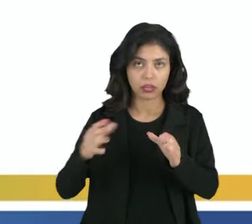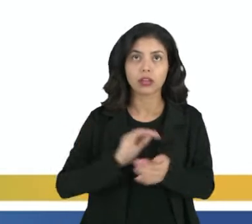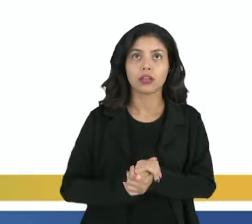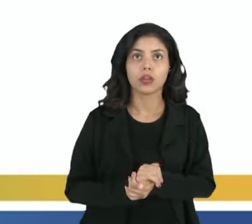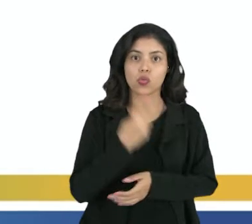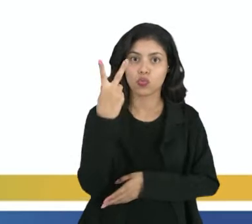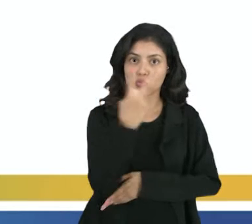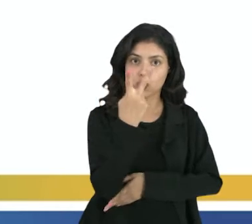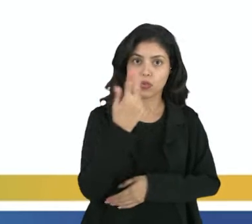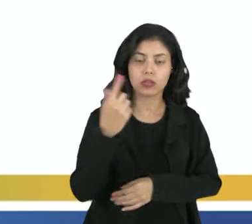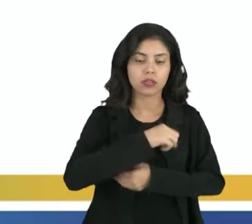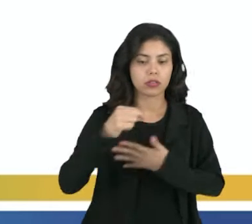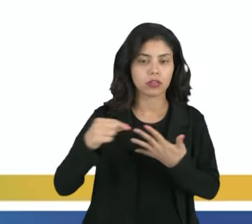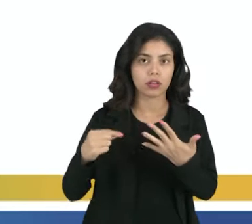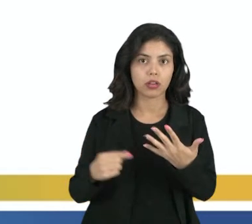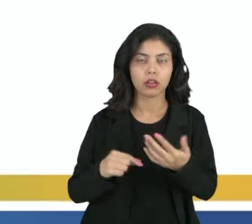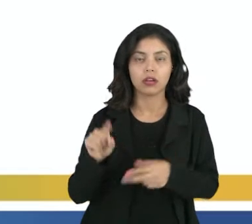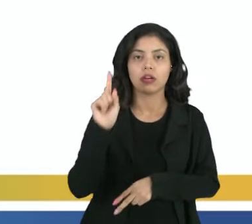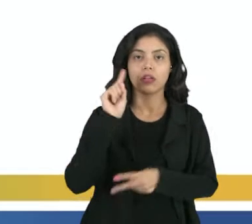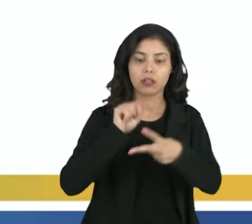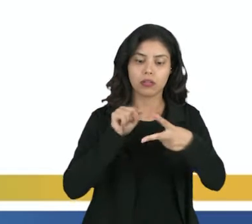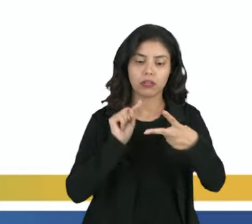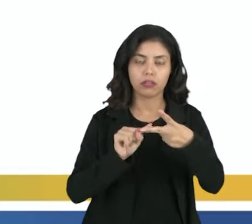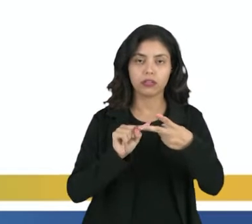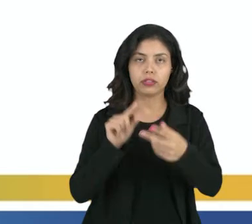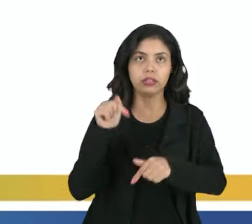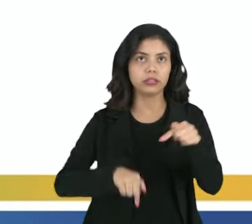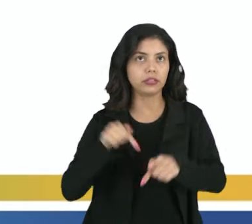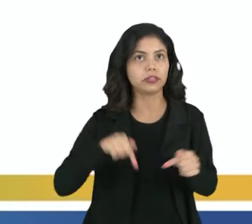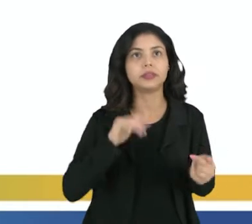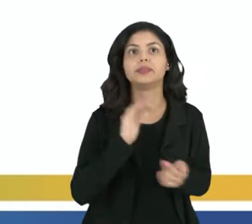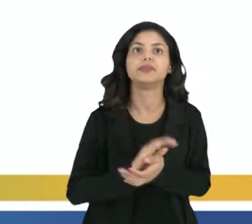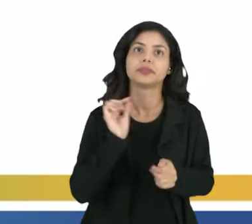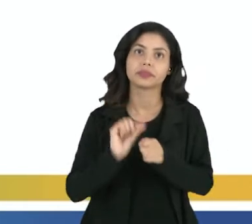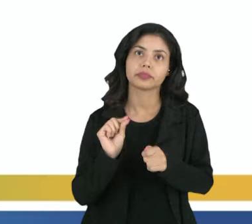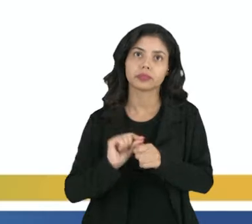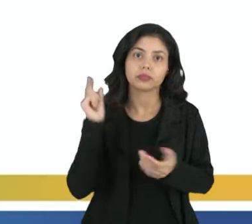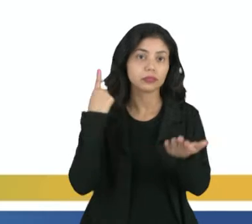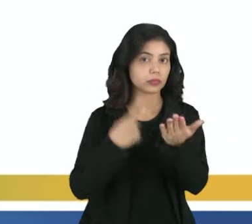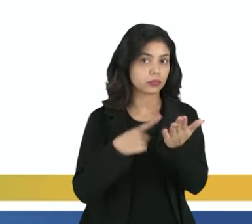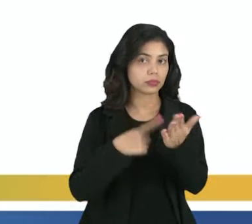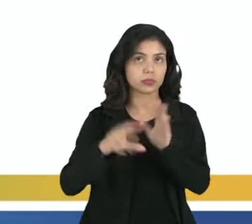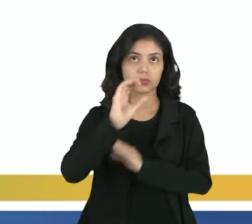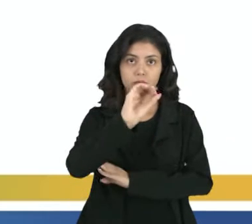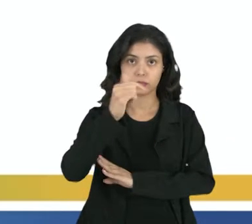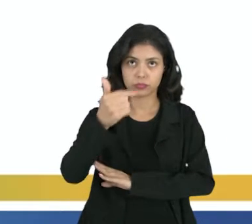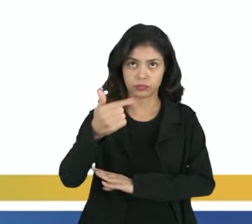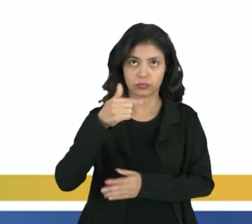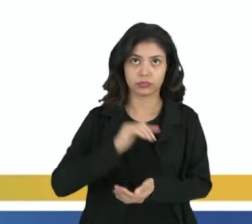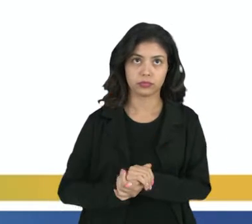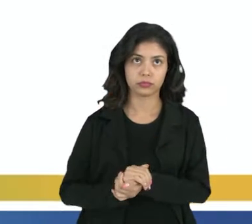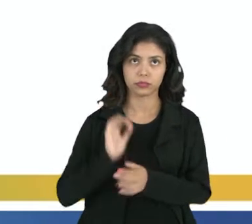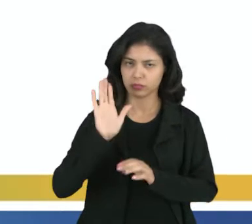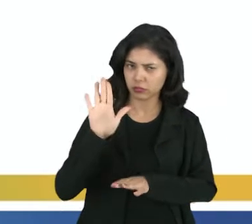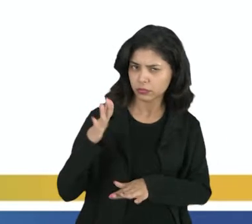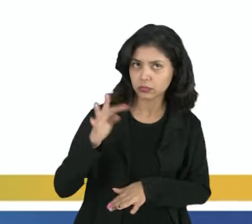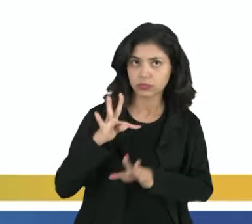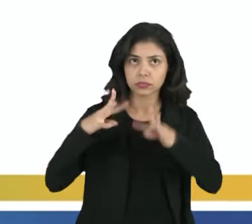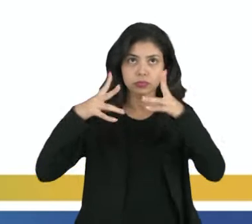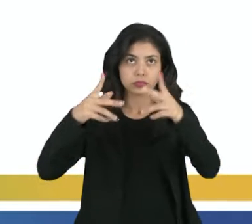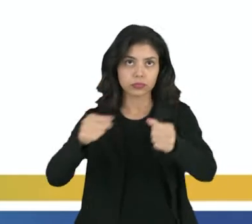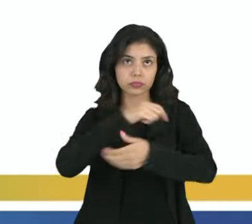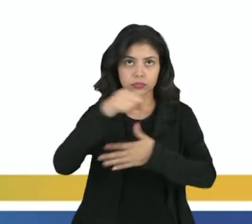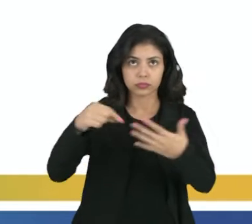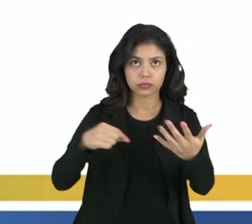dois elementos químicos beleza eles se formam pela combinação do oxigênio com quase